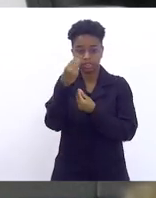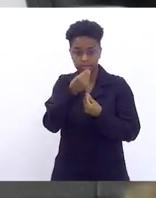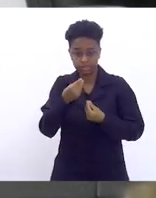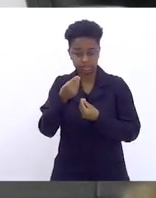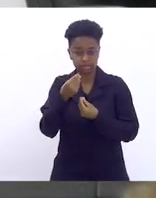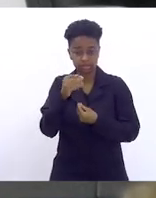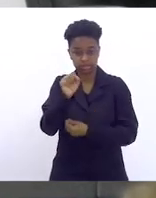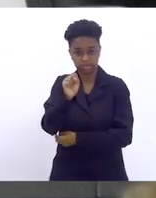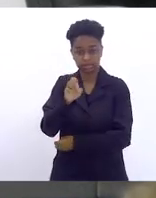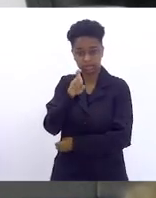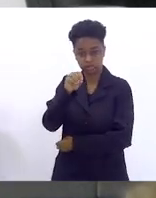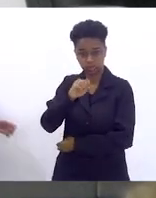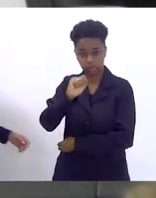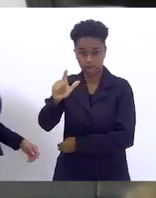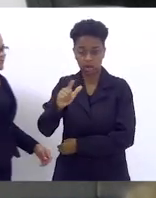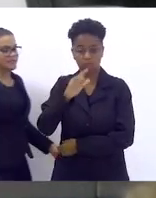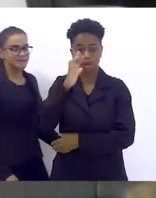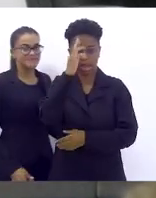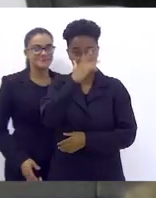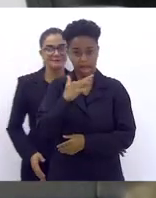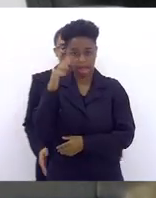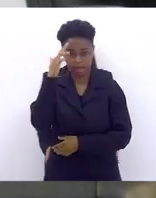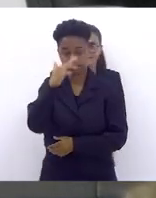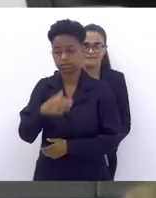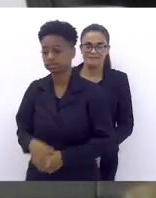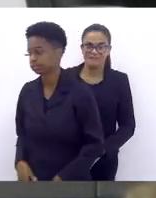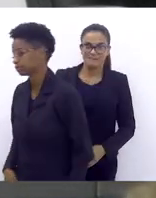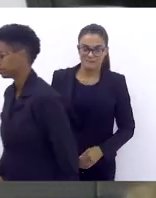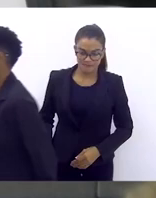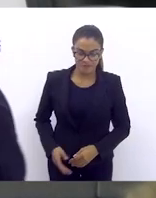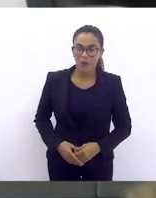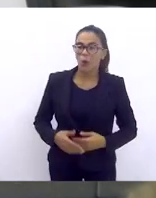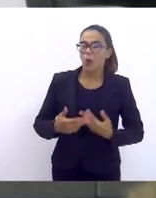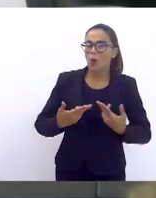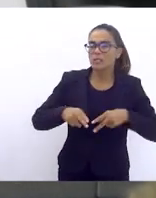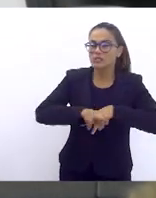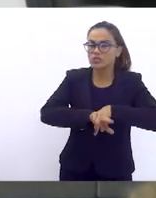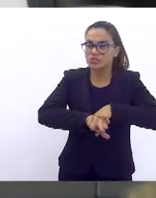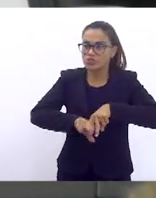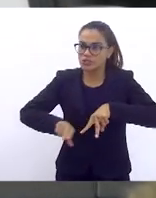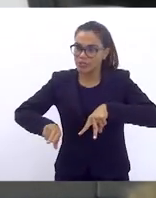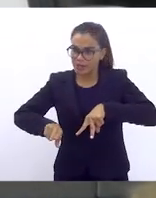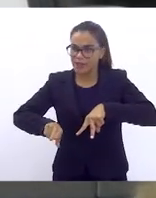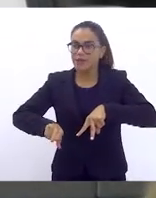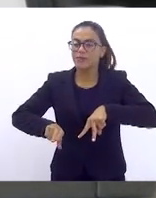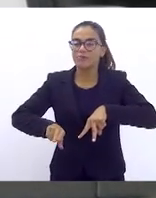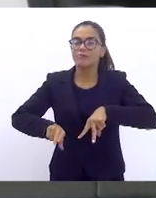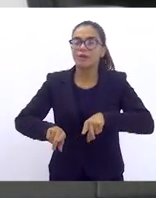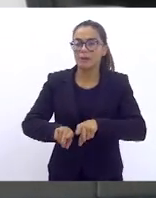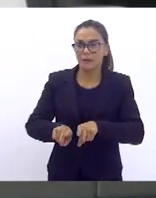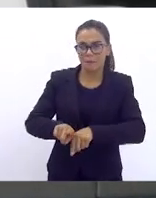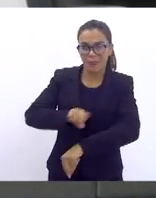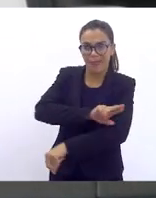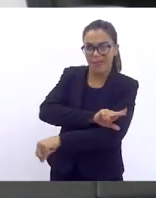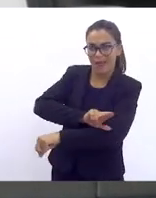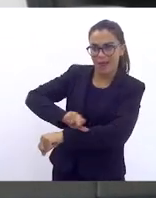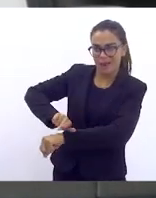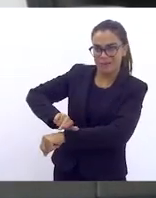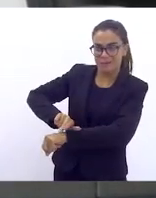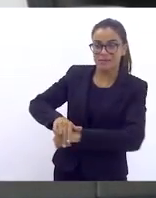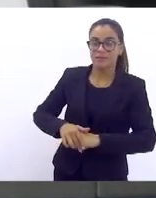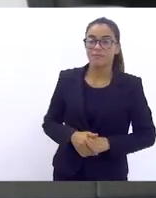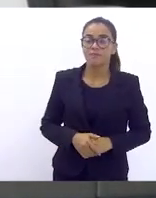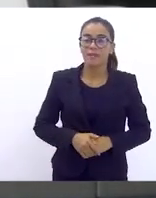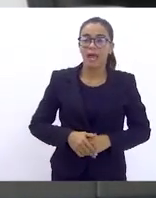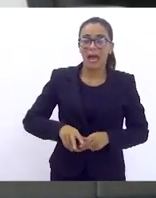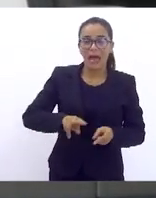da sua raça enfim de qualquer questão de gênero e de raça a